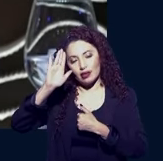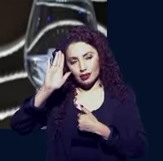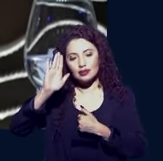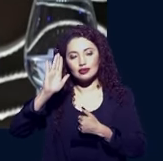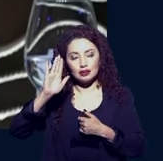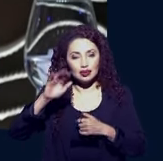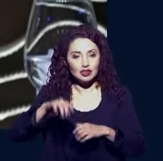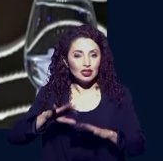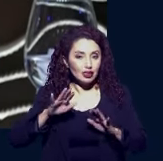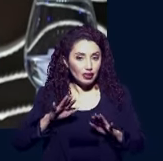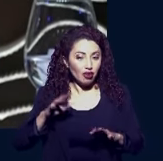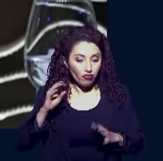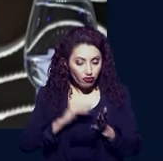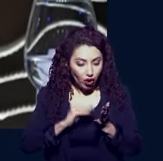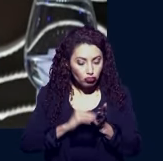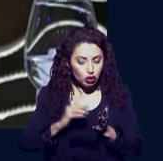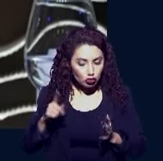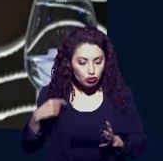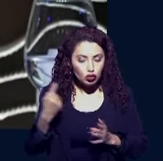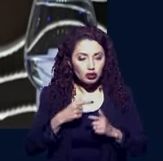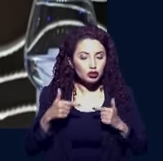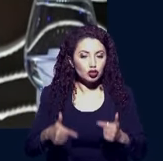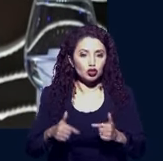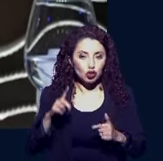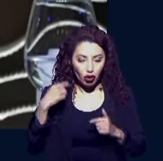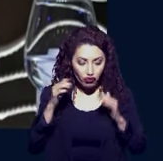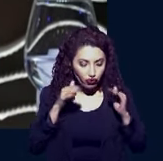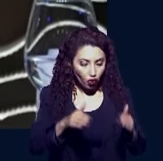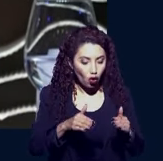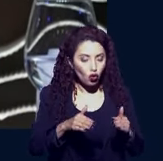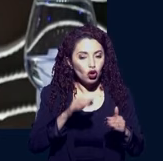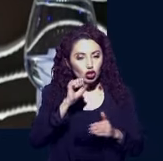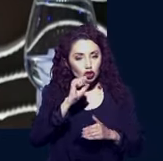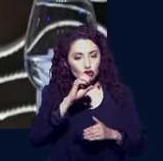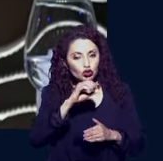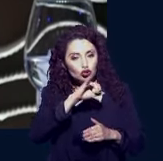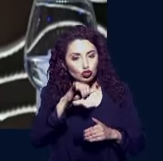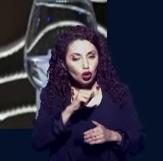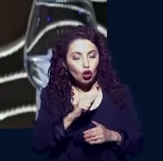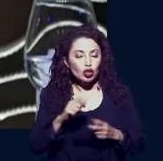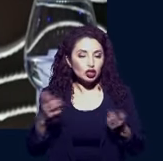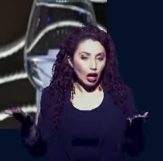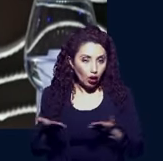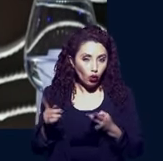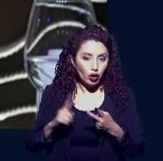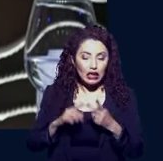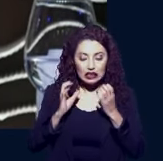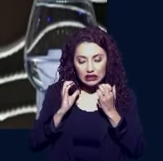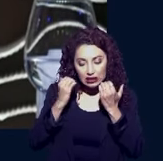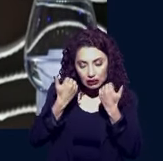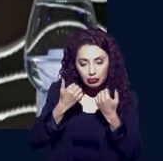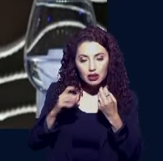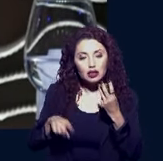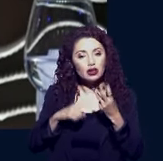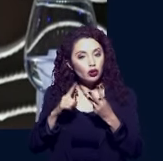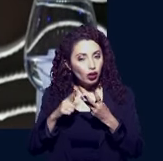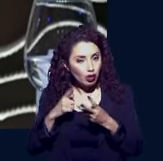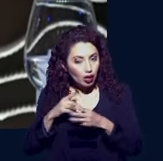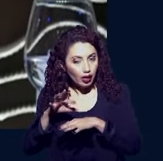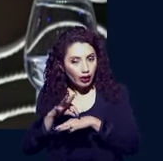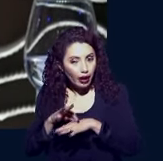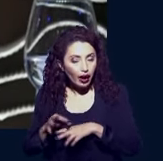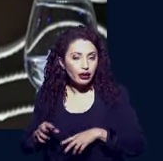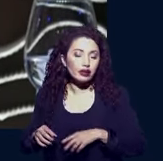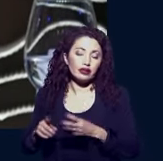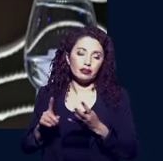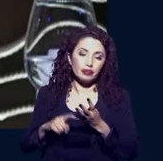tímidos ainda nós ficamos na soja agora o milho né as carnes as proteínas mas nós podemos crescer mais e aí